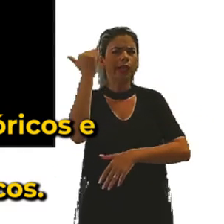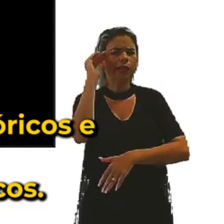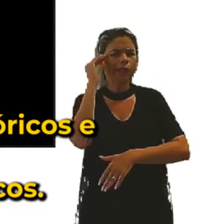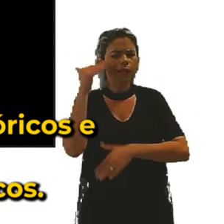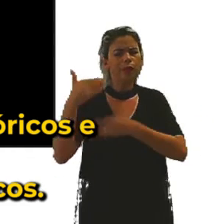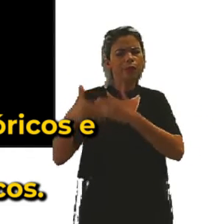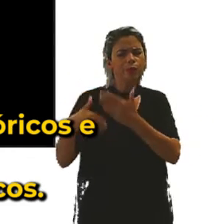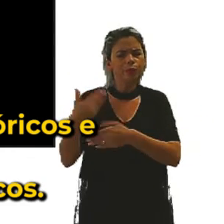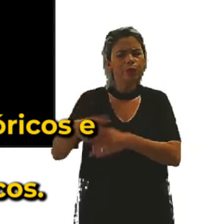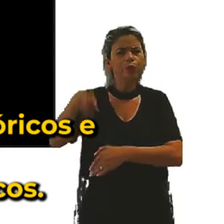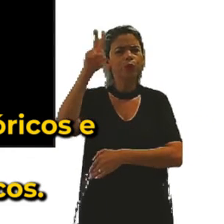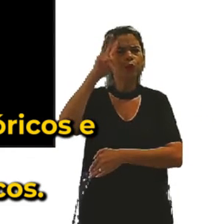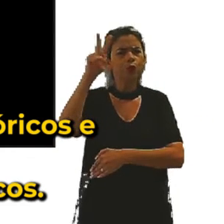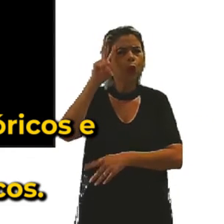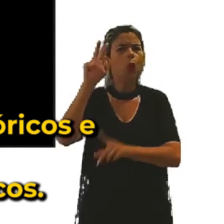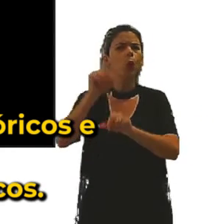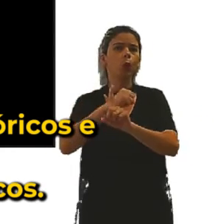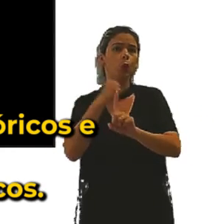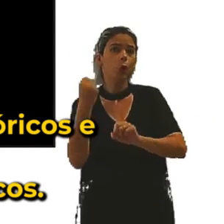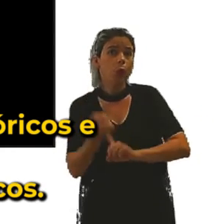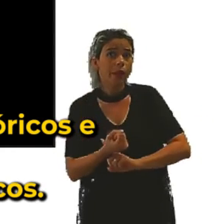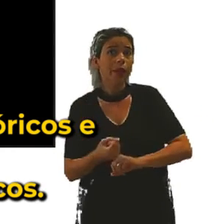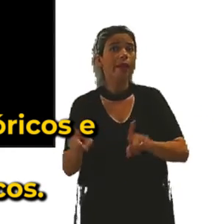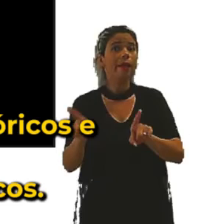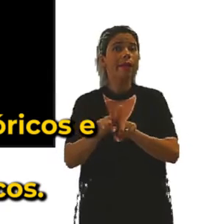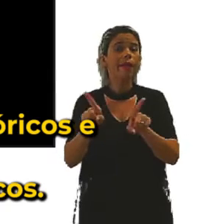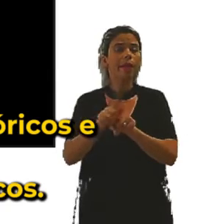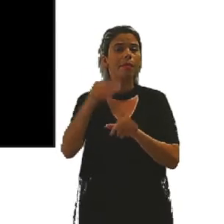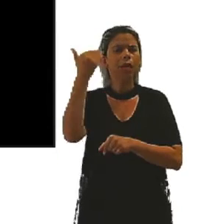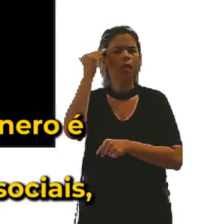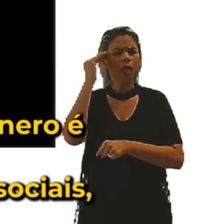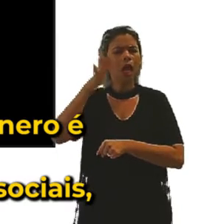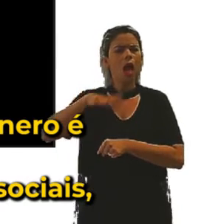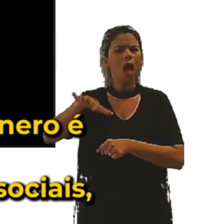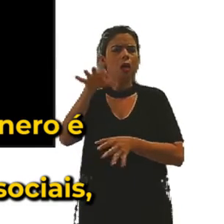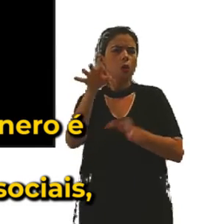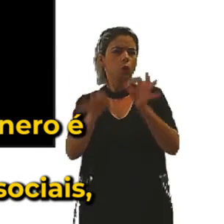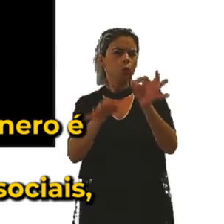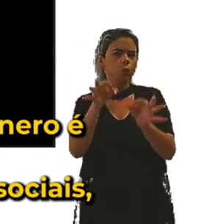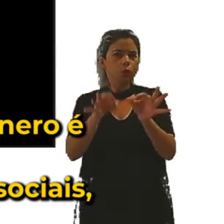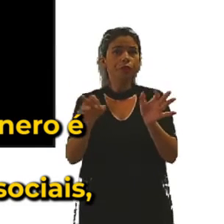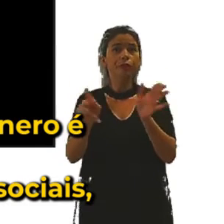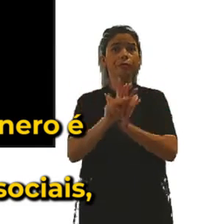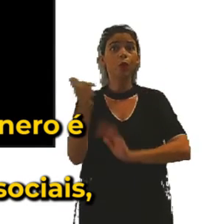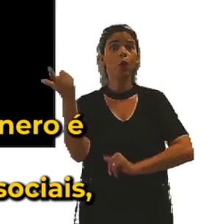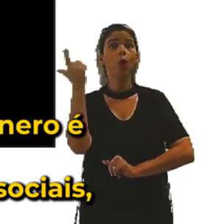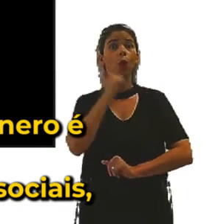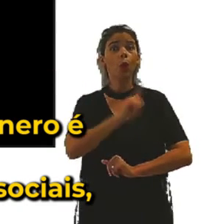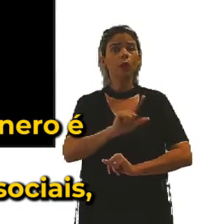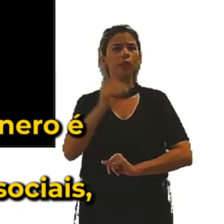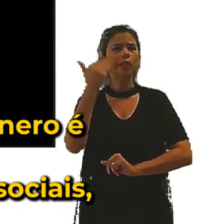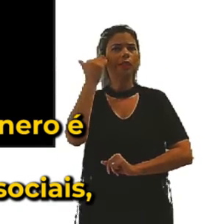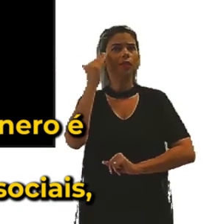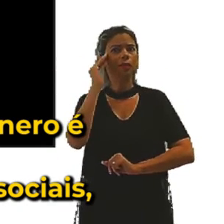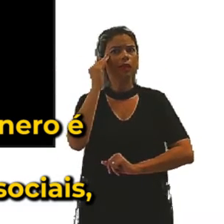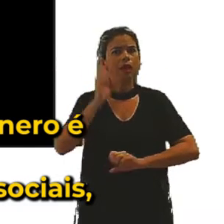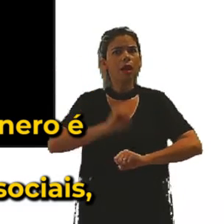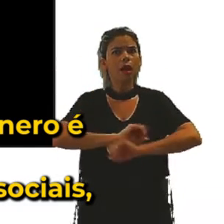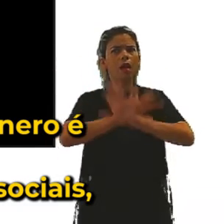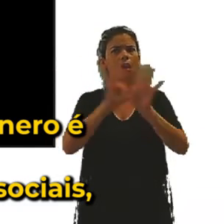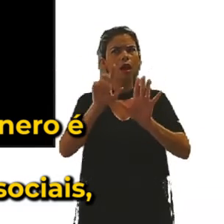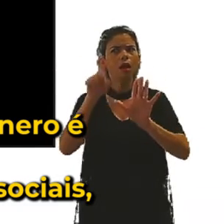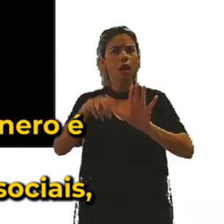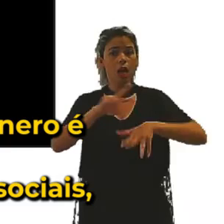processos históricos e sociais, para compreender os fenômenos jurídicos, para que a gente possa entender que o